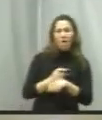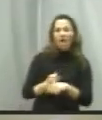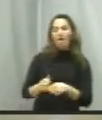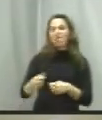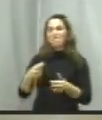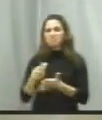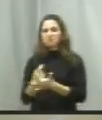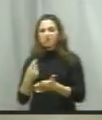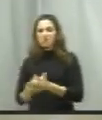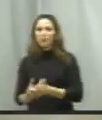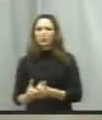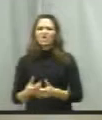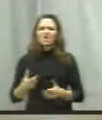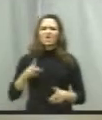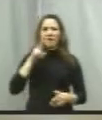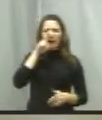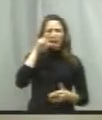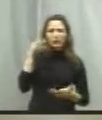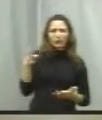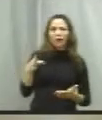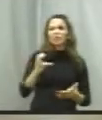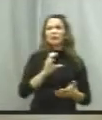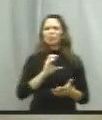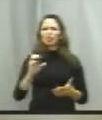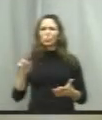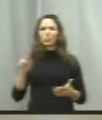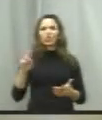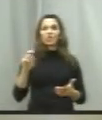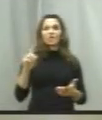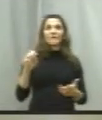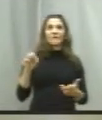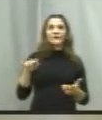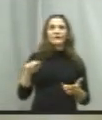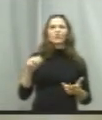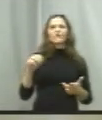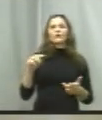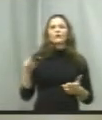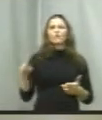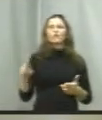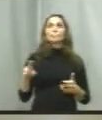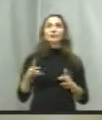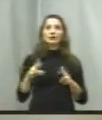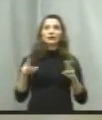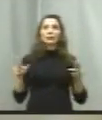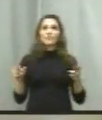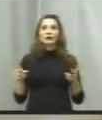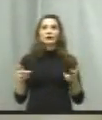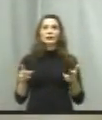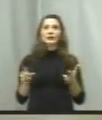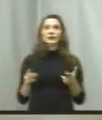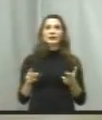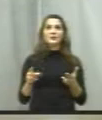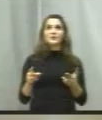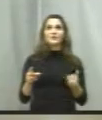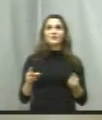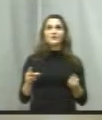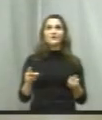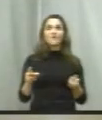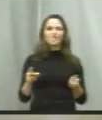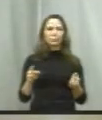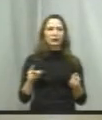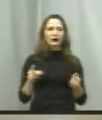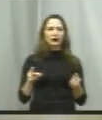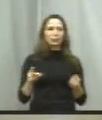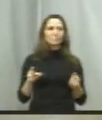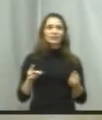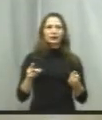mais força que um coordenador. O coordenador não tem voz ativa com o prefeito. E o prefeito vai impor as coisas para ele, vai estar seguindo ali dentro. Então, eu acredito que